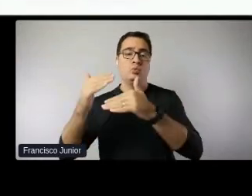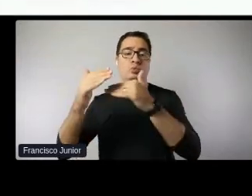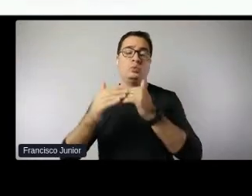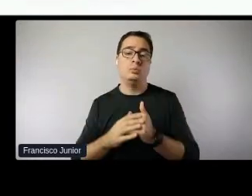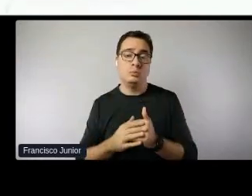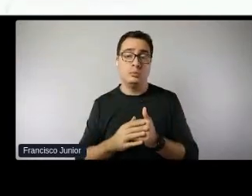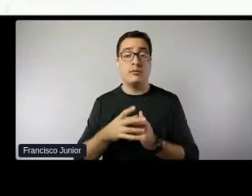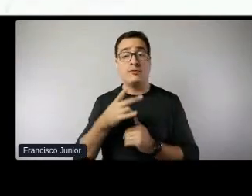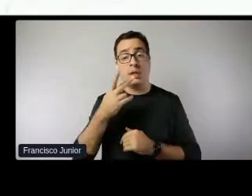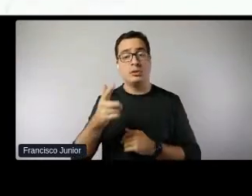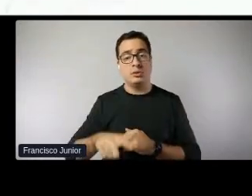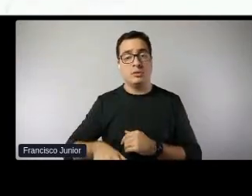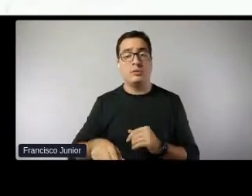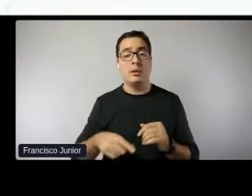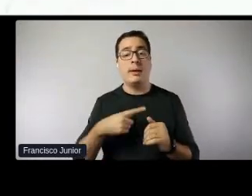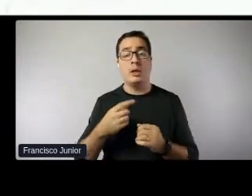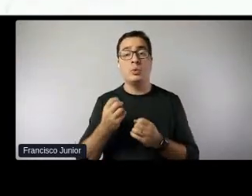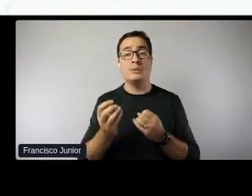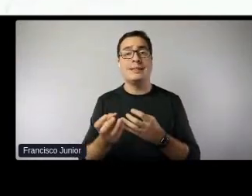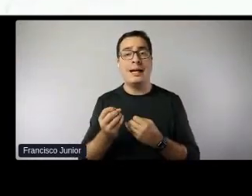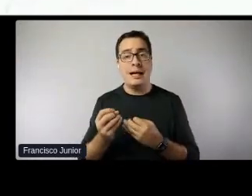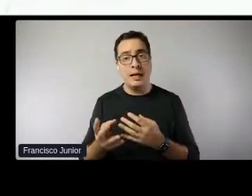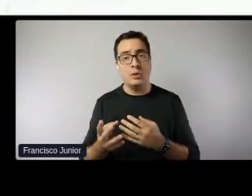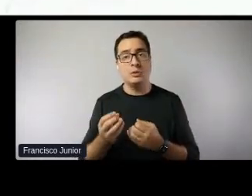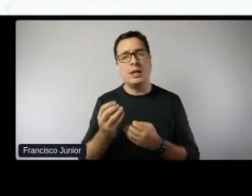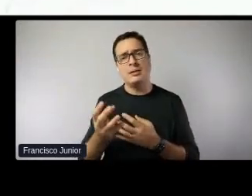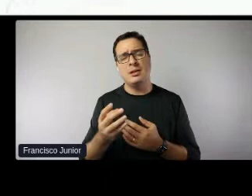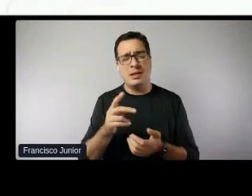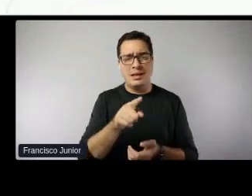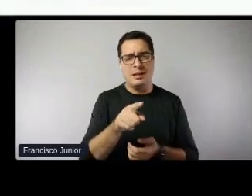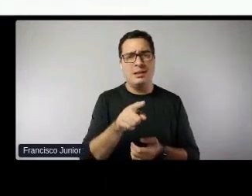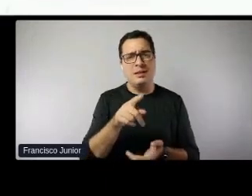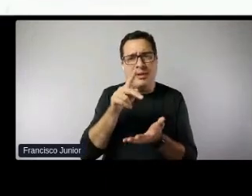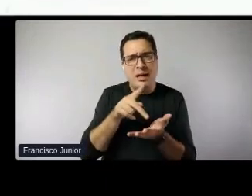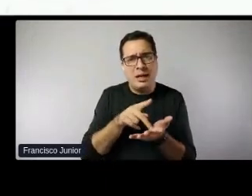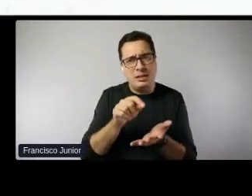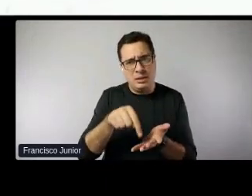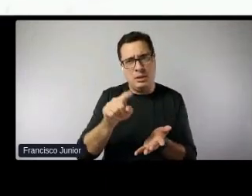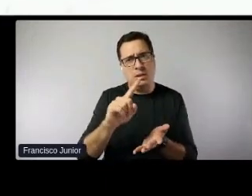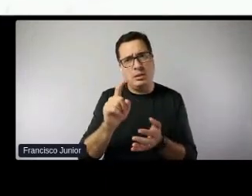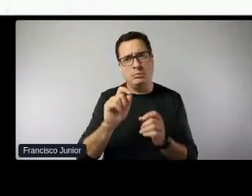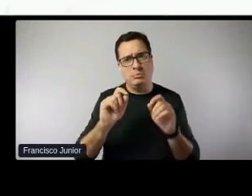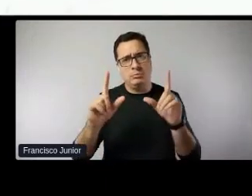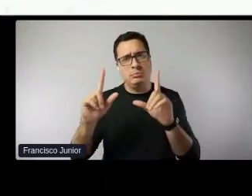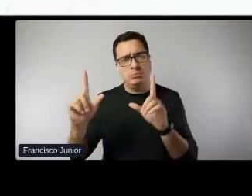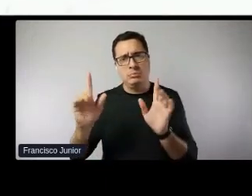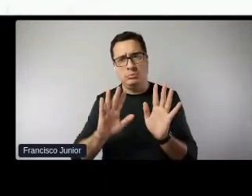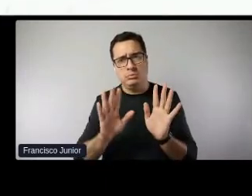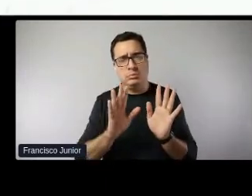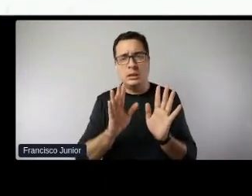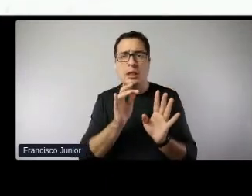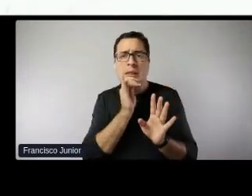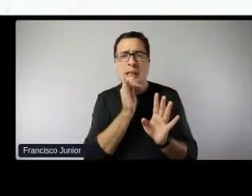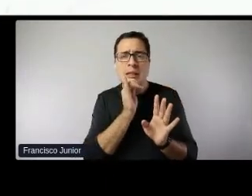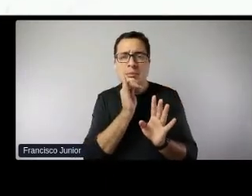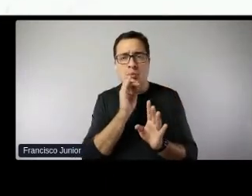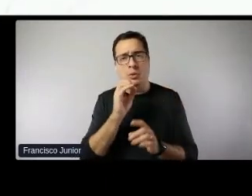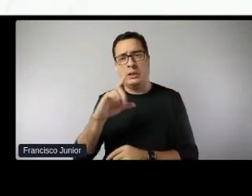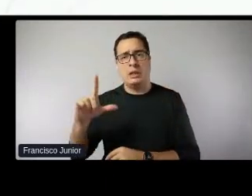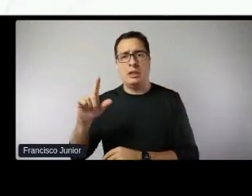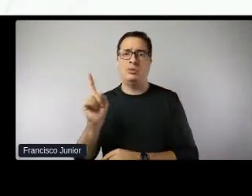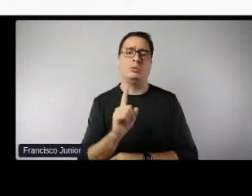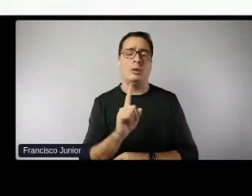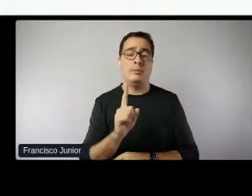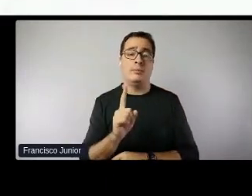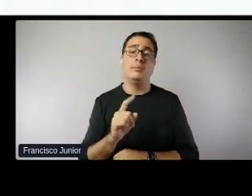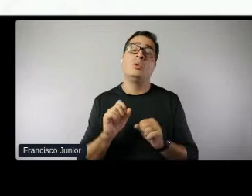Só ressaltando aqui também que os nossos dados são dados fictícios, né? Que a gente apresenta aí nos gráficos, não são dados de cliente. E